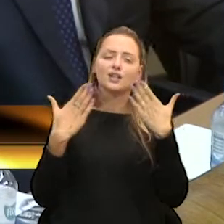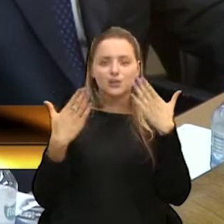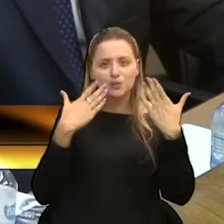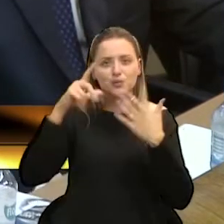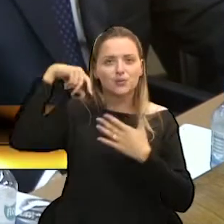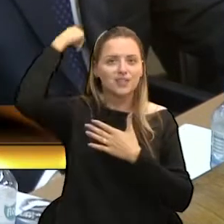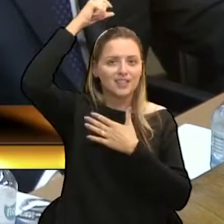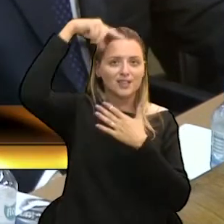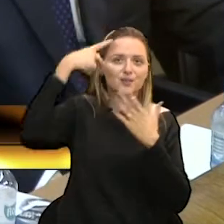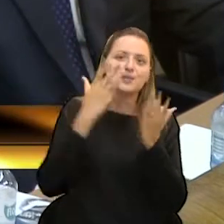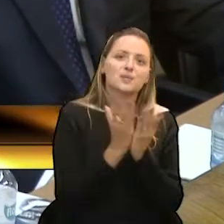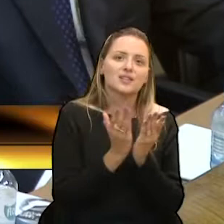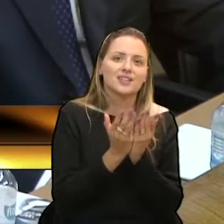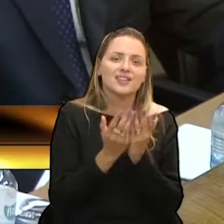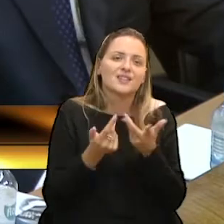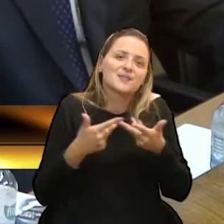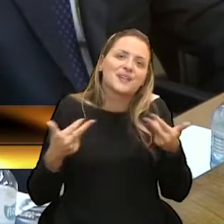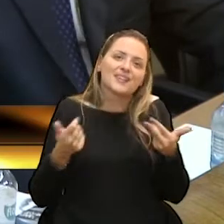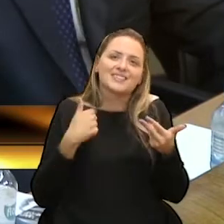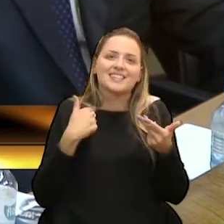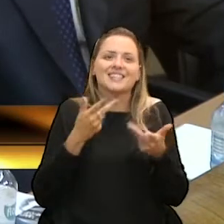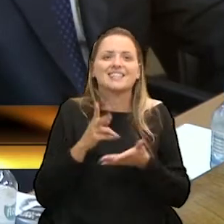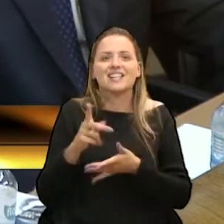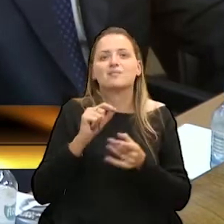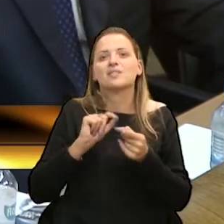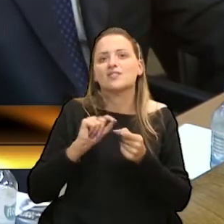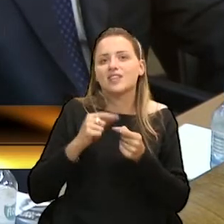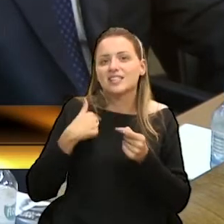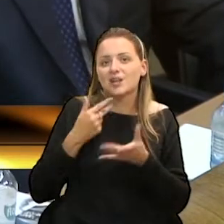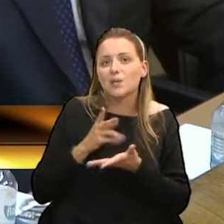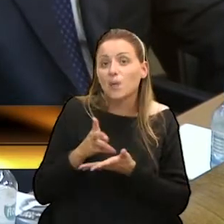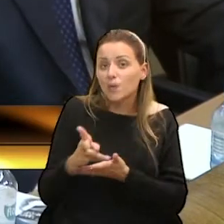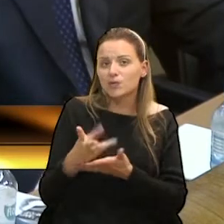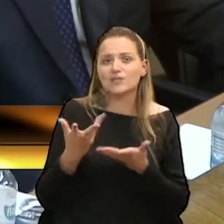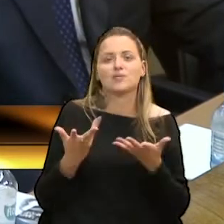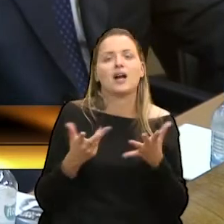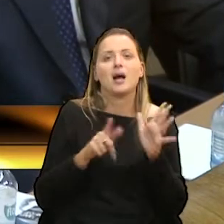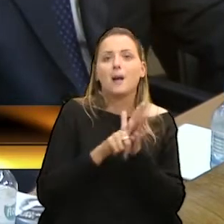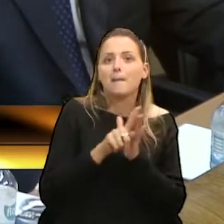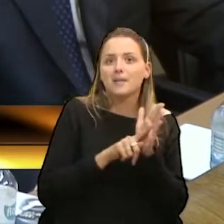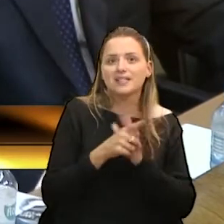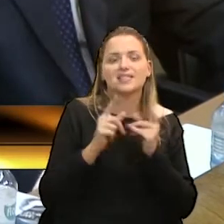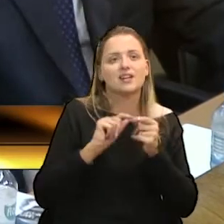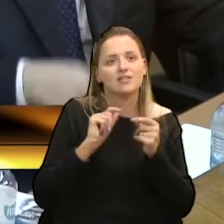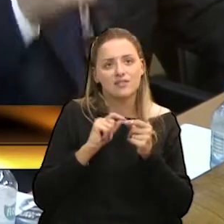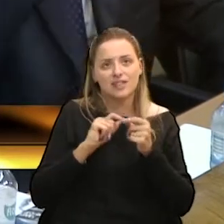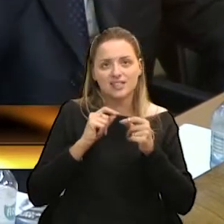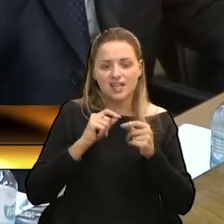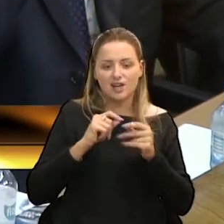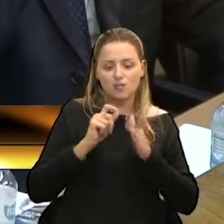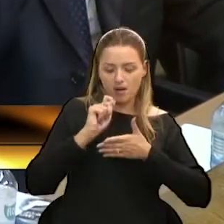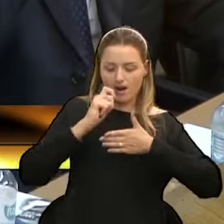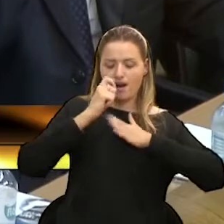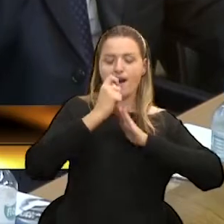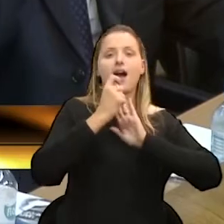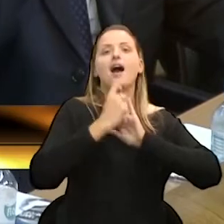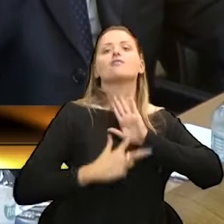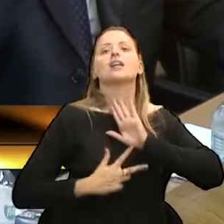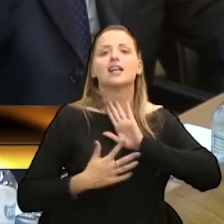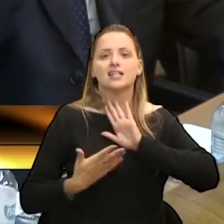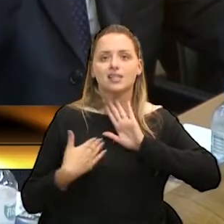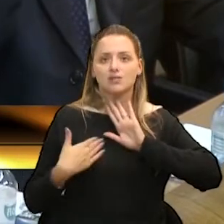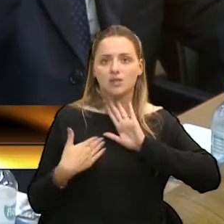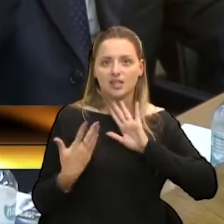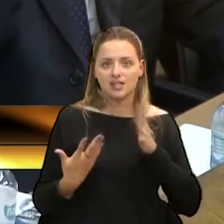nesse sentido foi algo que sempre me levou adiante. Sempre buscar fazer uma autoanálise. Até que ponto